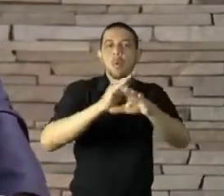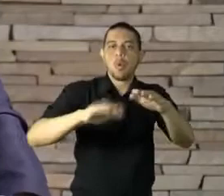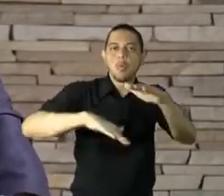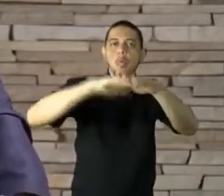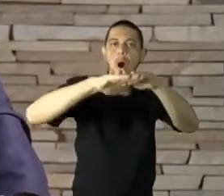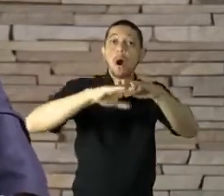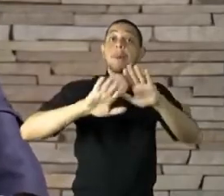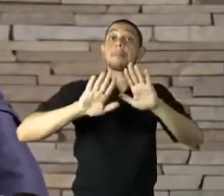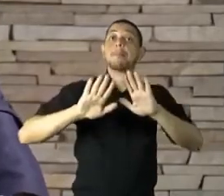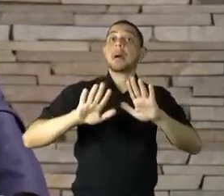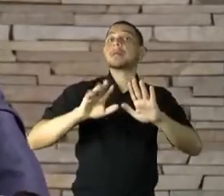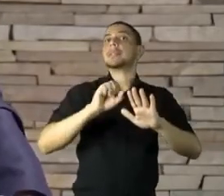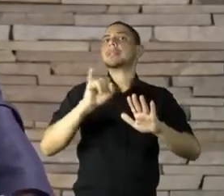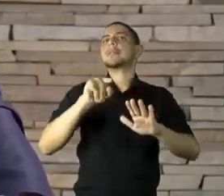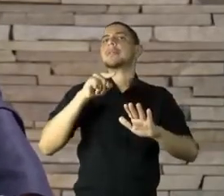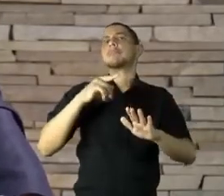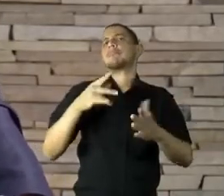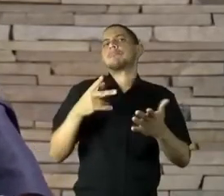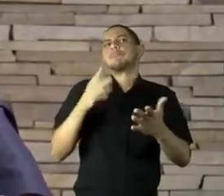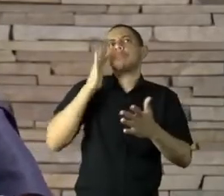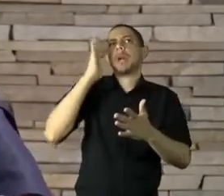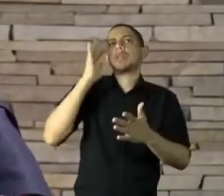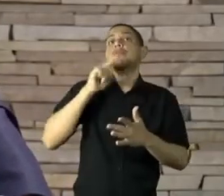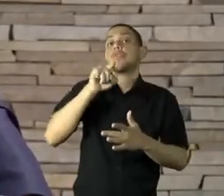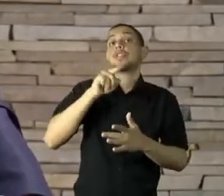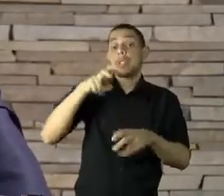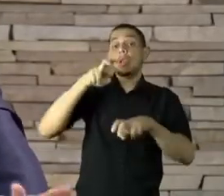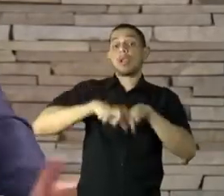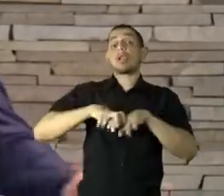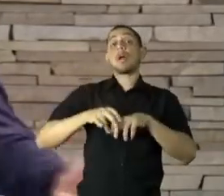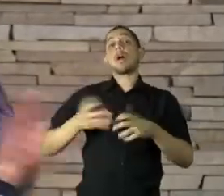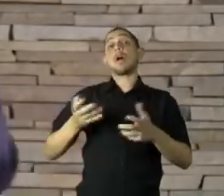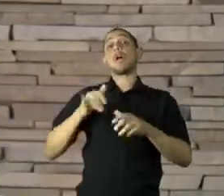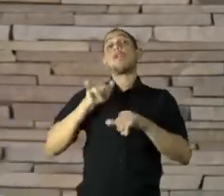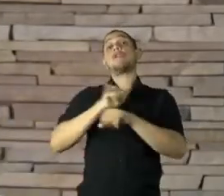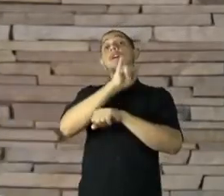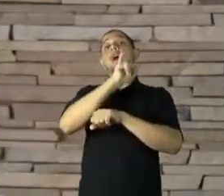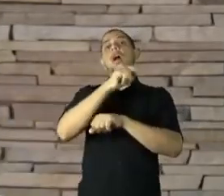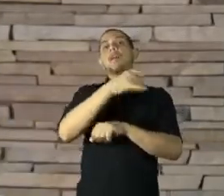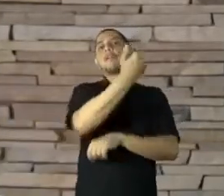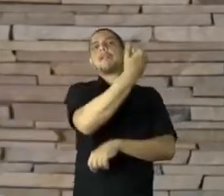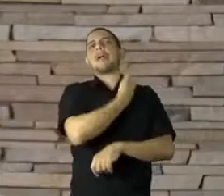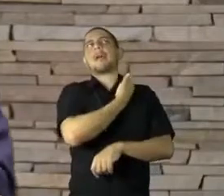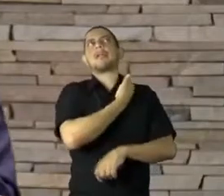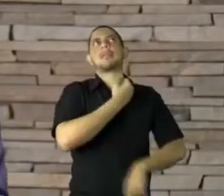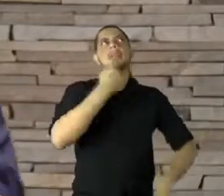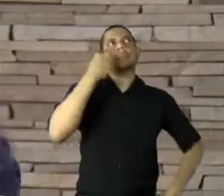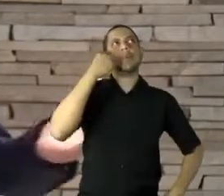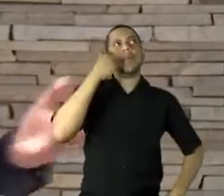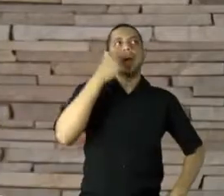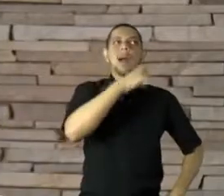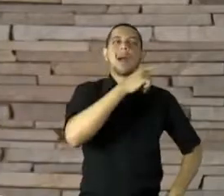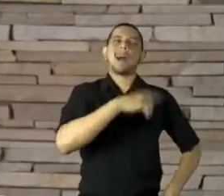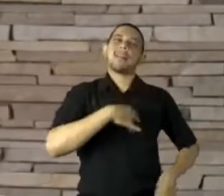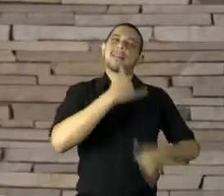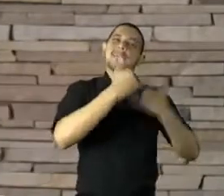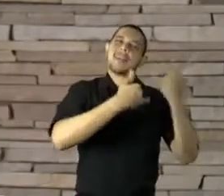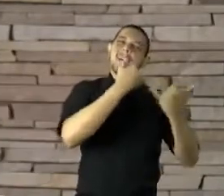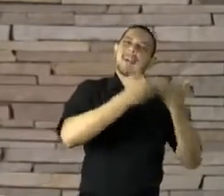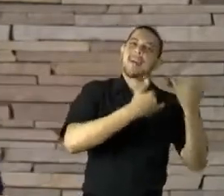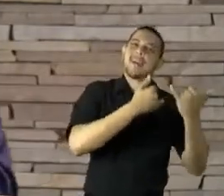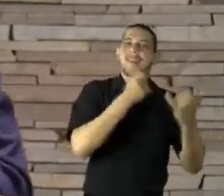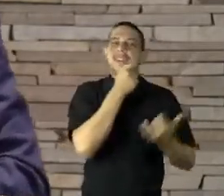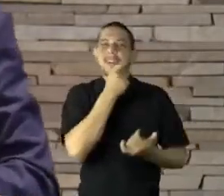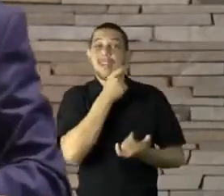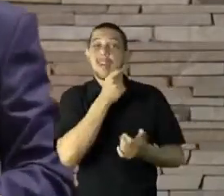estivesse não vou e um comandante descesse e falasse dessa maneira você pensa ele ele está brincando blefando ou se você